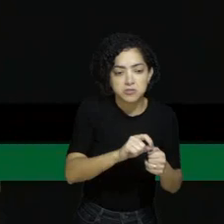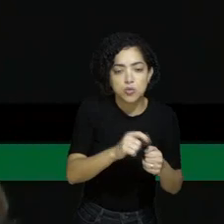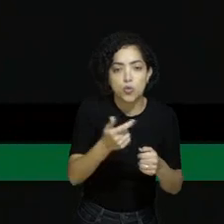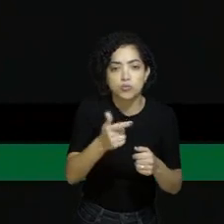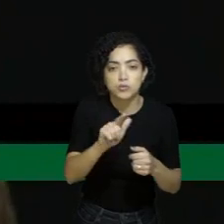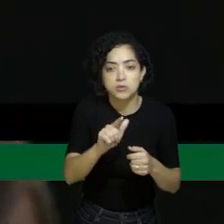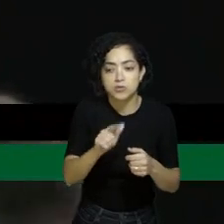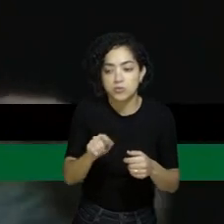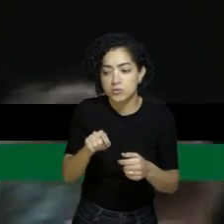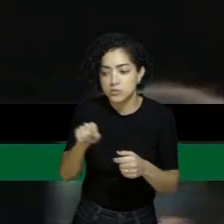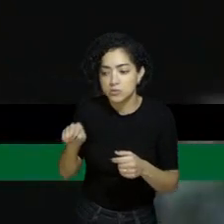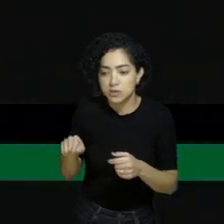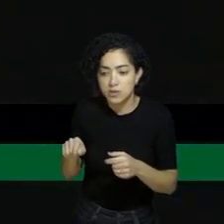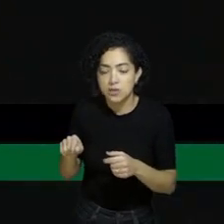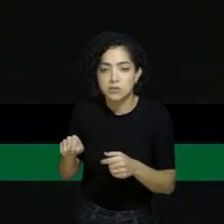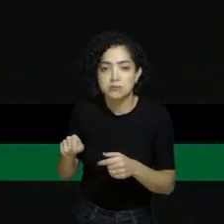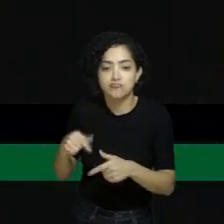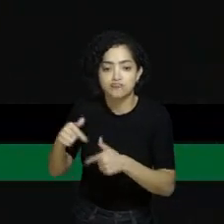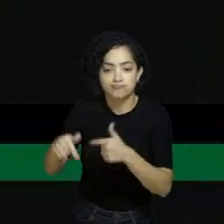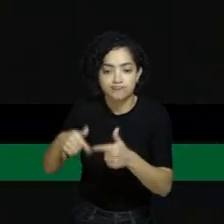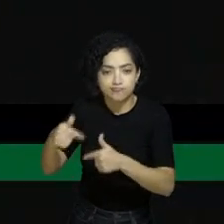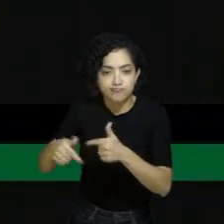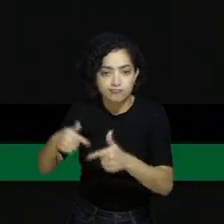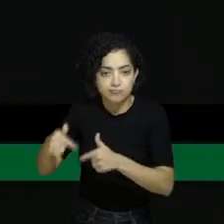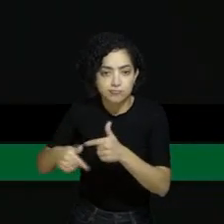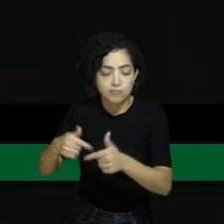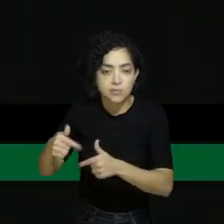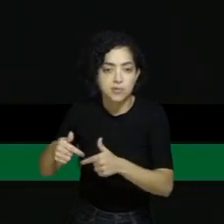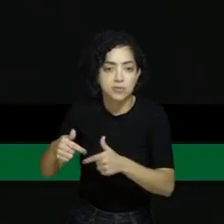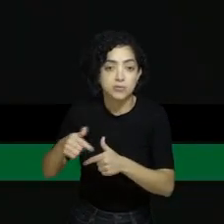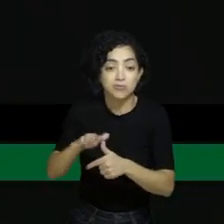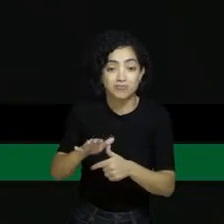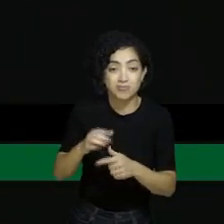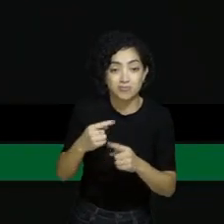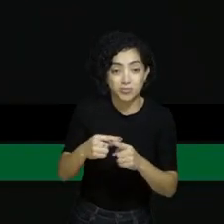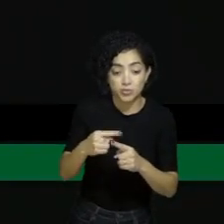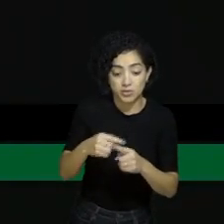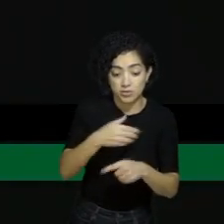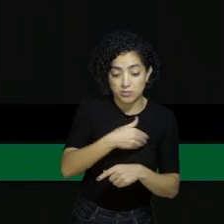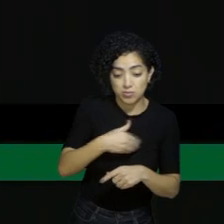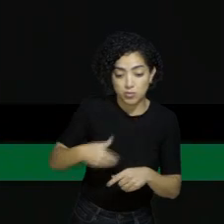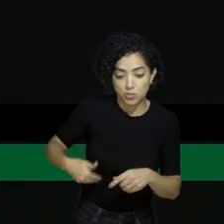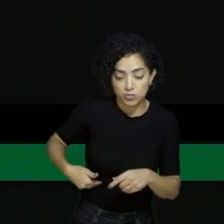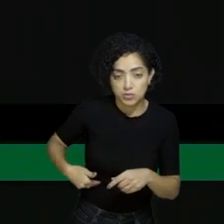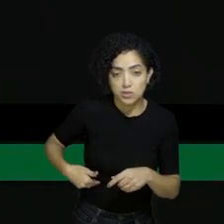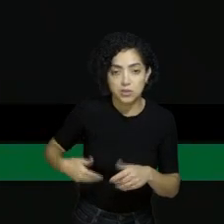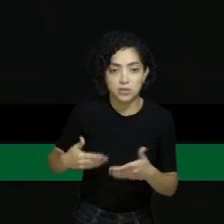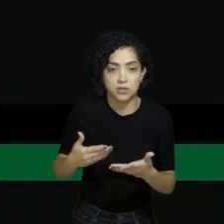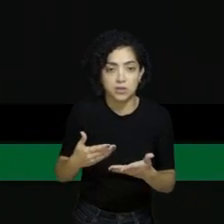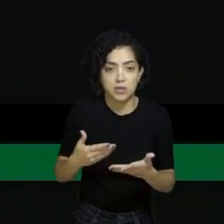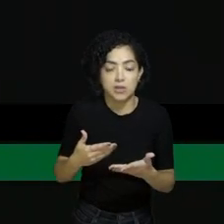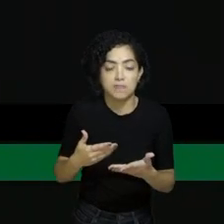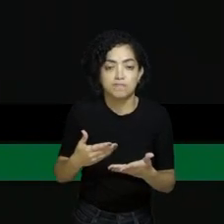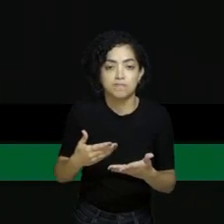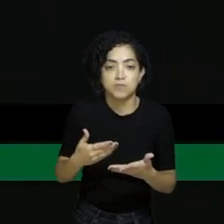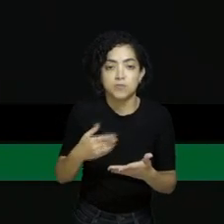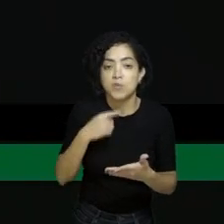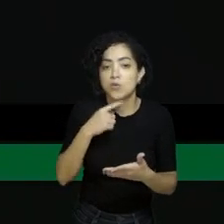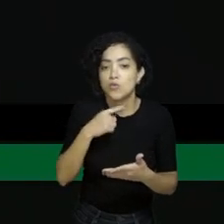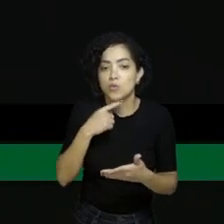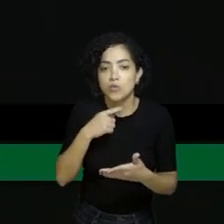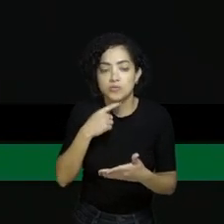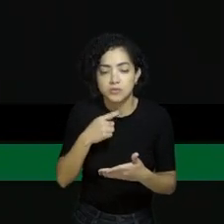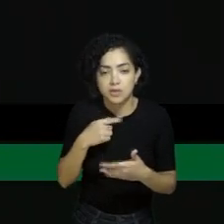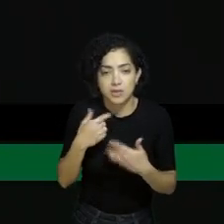ilegalidade, porque o poder público não consegue processar o sistema e remeter a